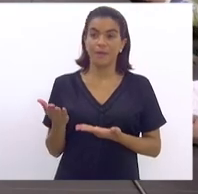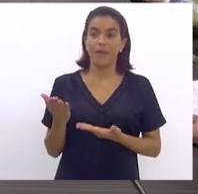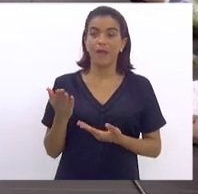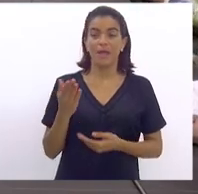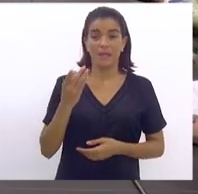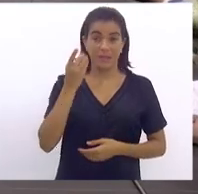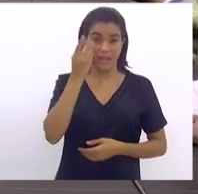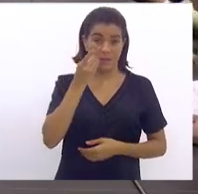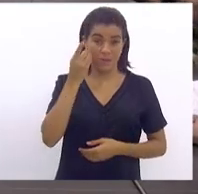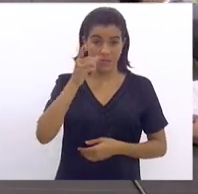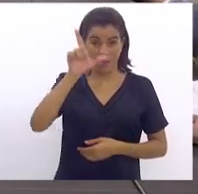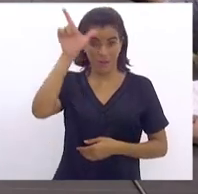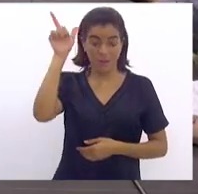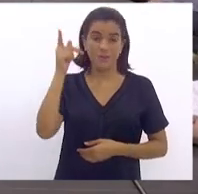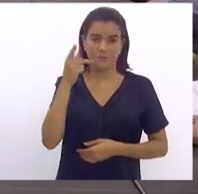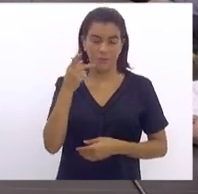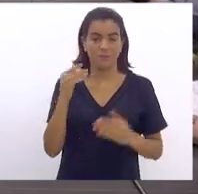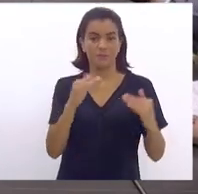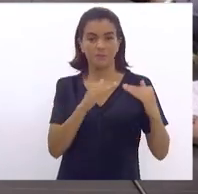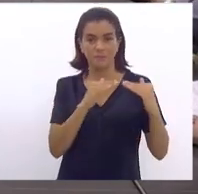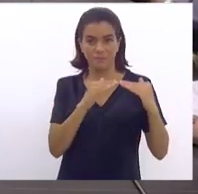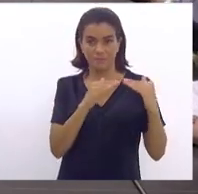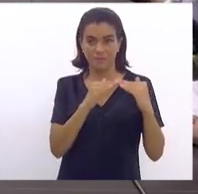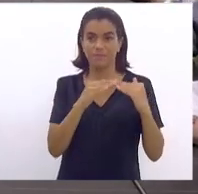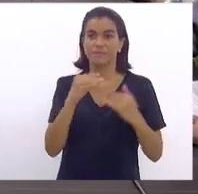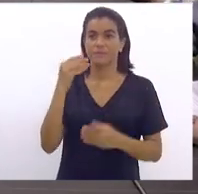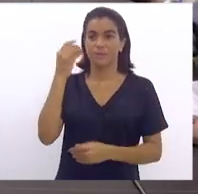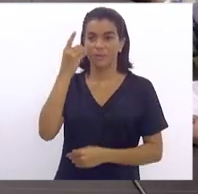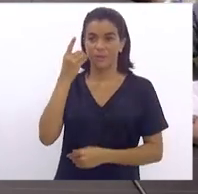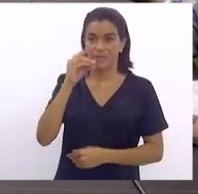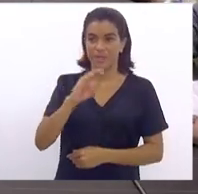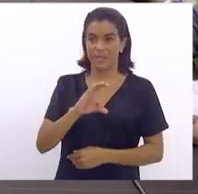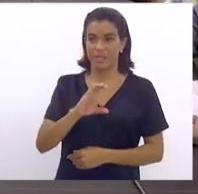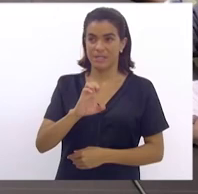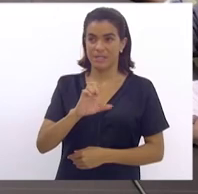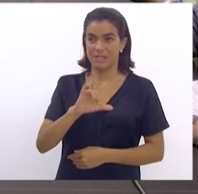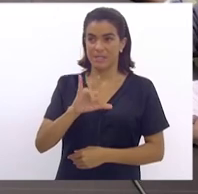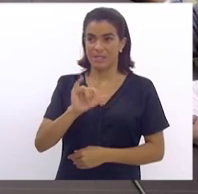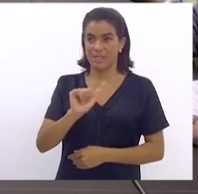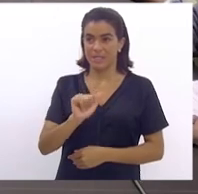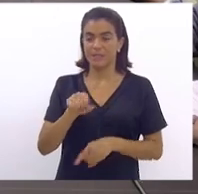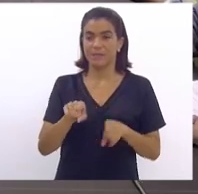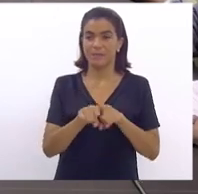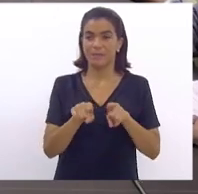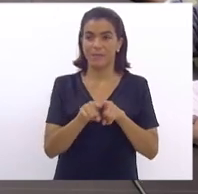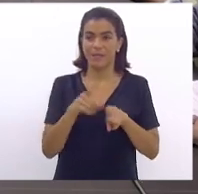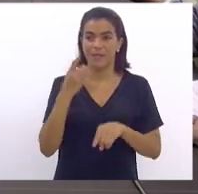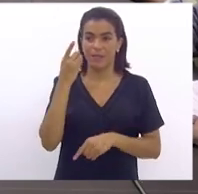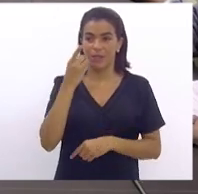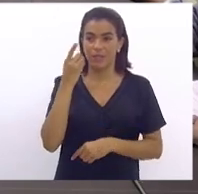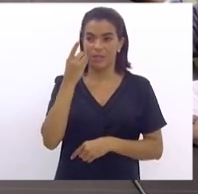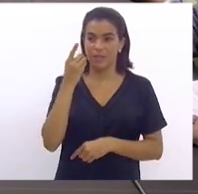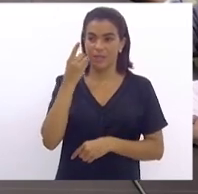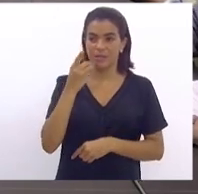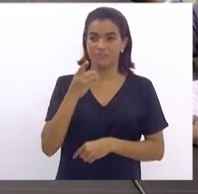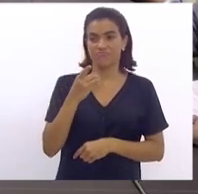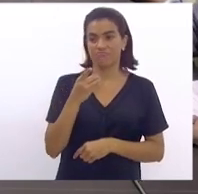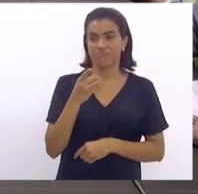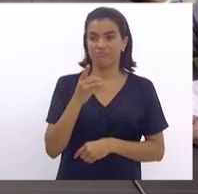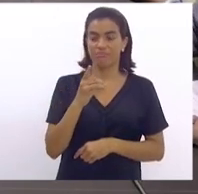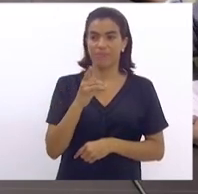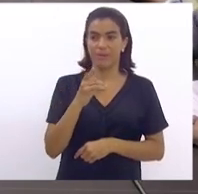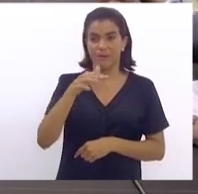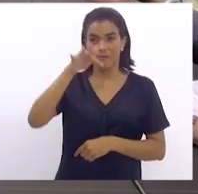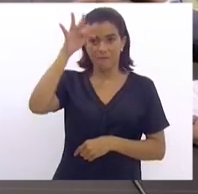deputada Célia, indicação. Cumprimentar o deputado vice-presidente da comissão, deputado doutor Serginho, deputado Cozzolino, deputado Fred.